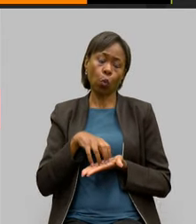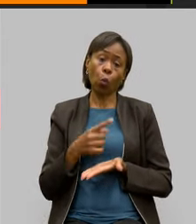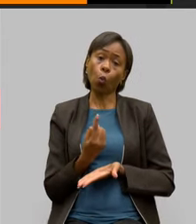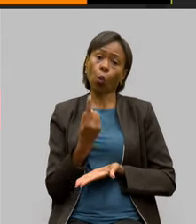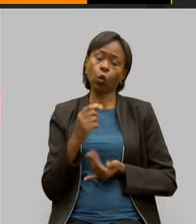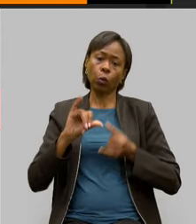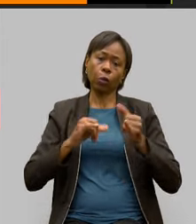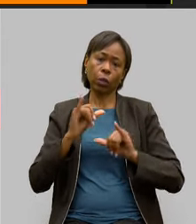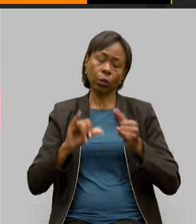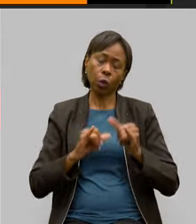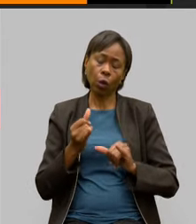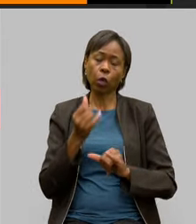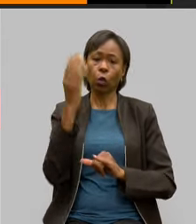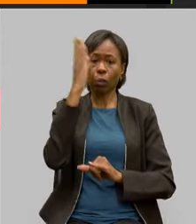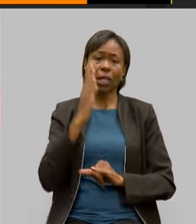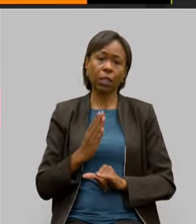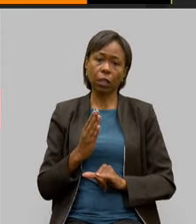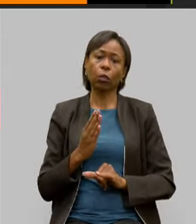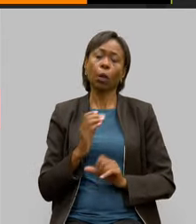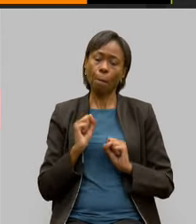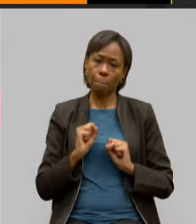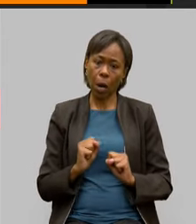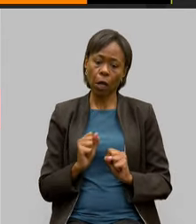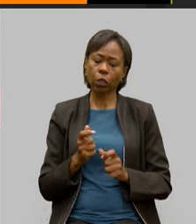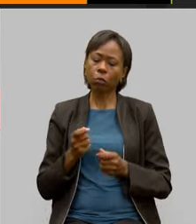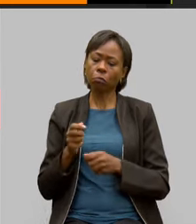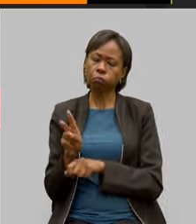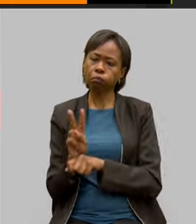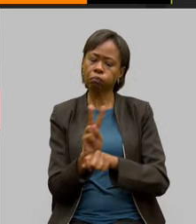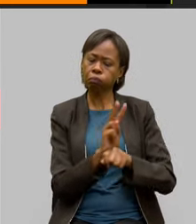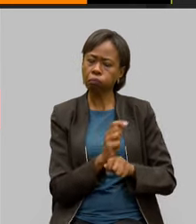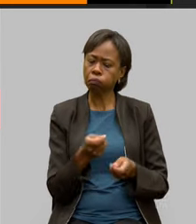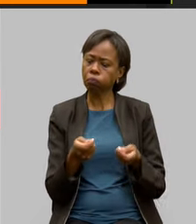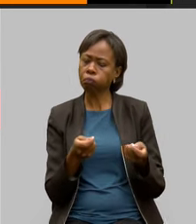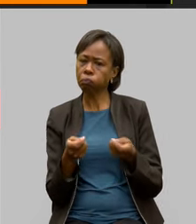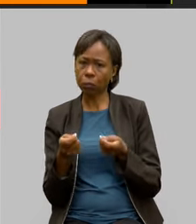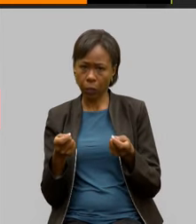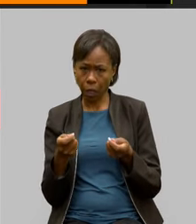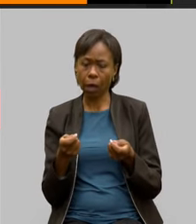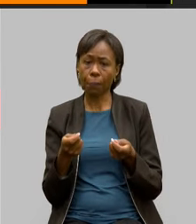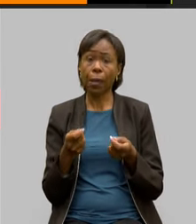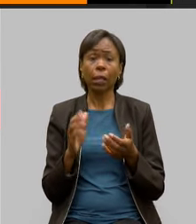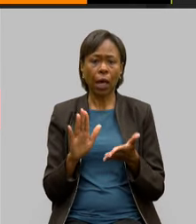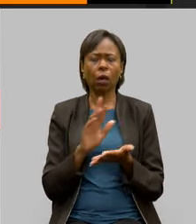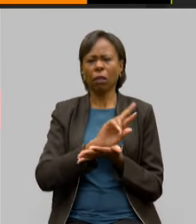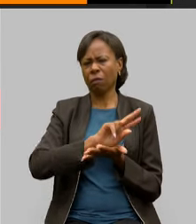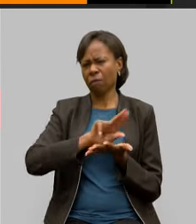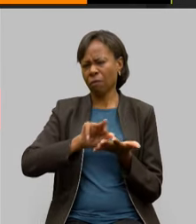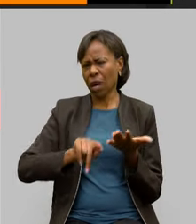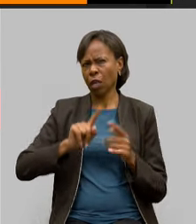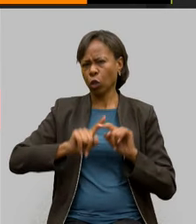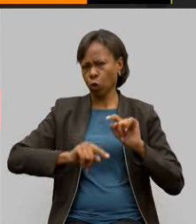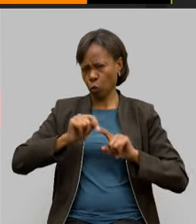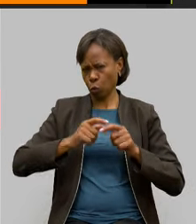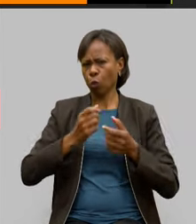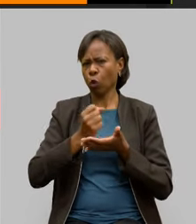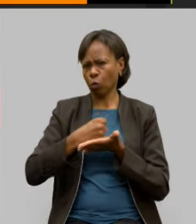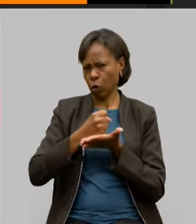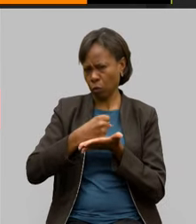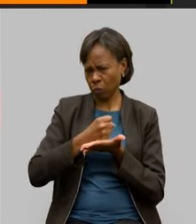que faz parte deste monitoramento Então já tá assim né Eh muitos produtos já sendo eh eh